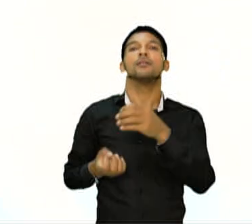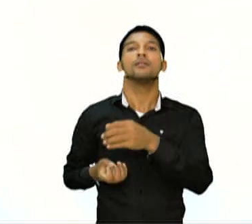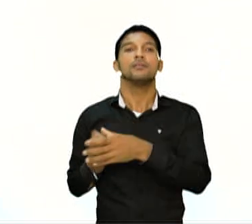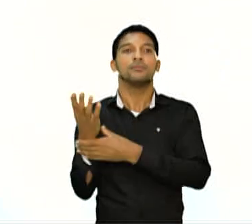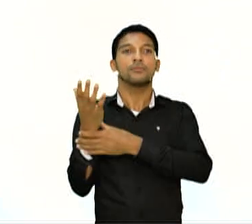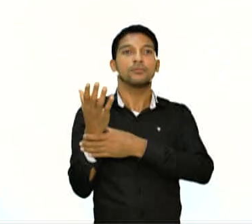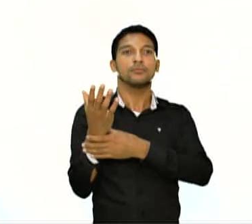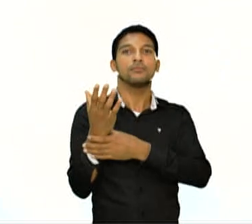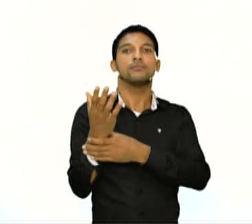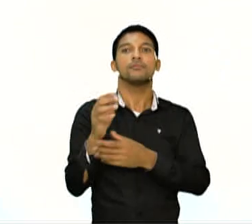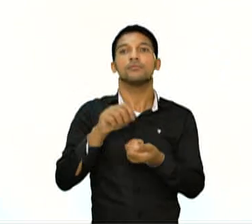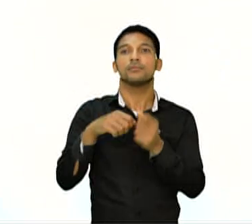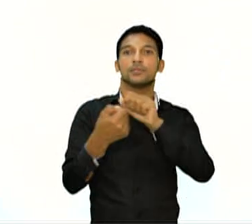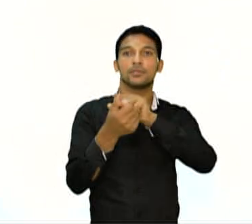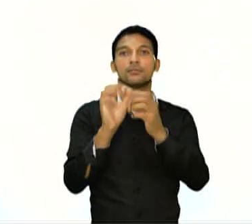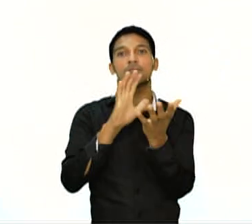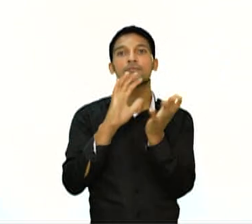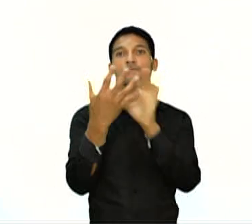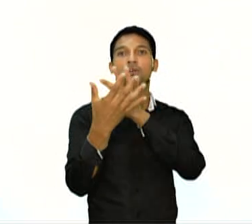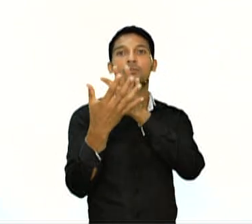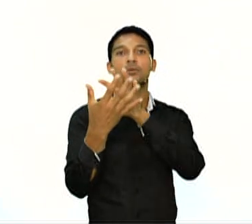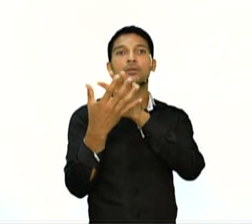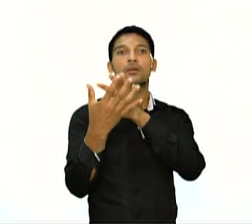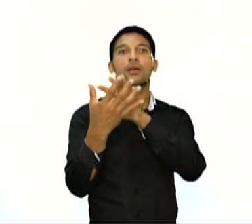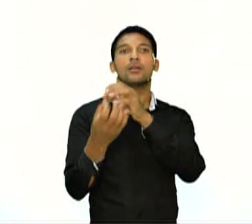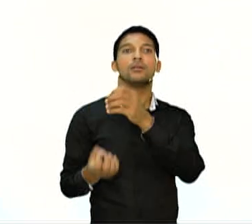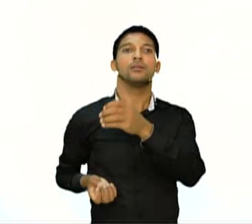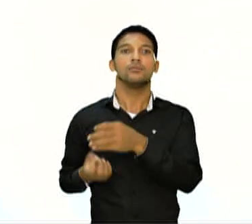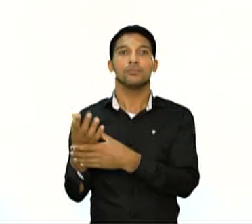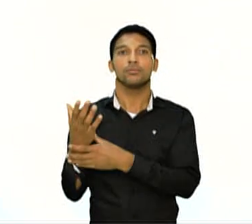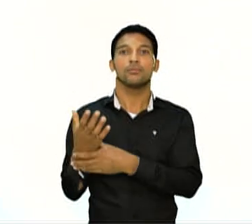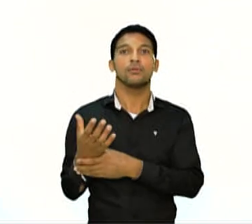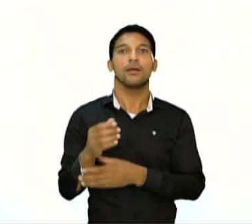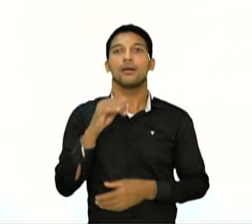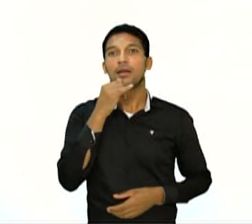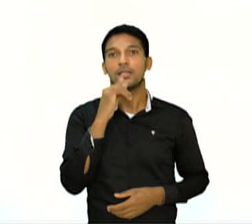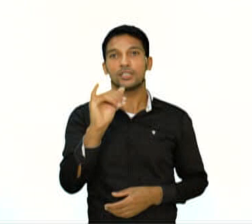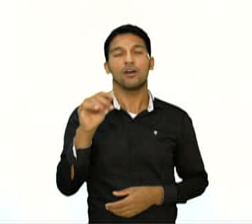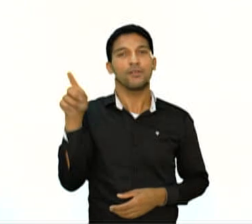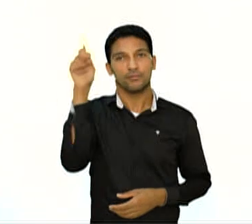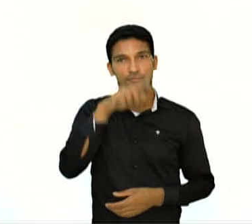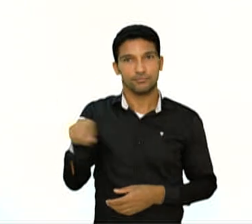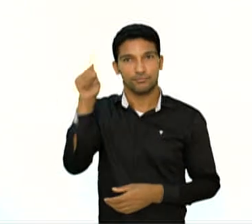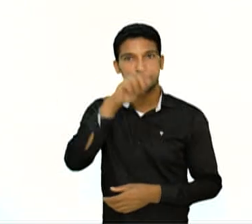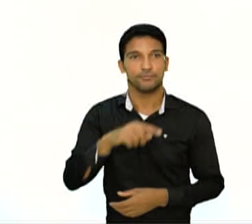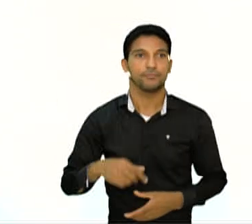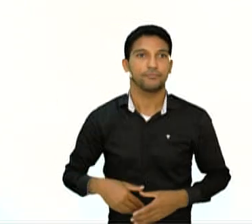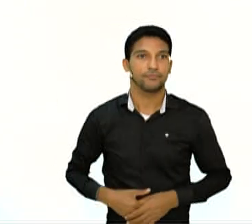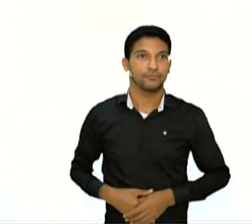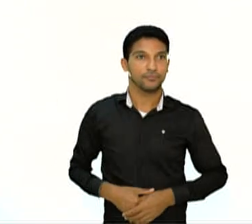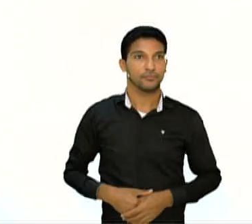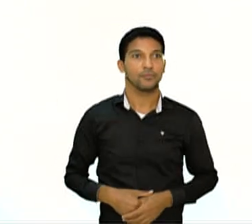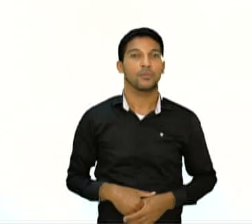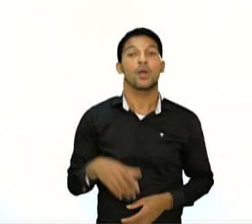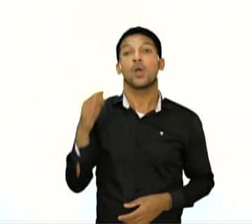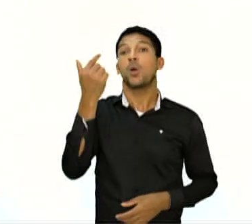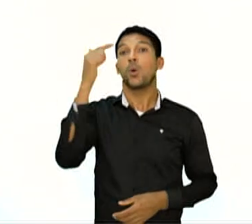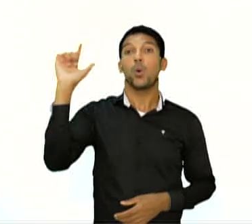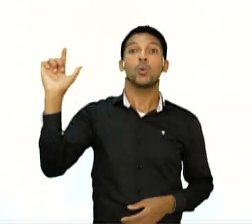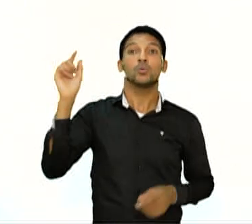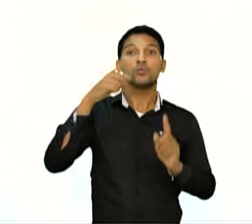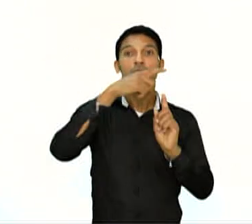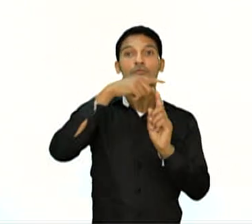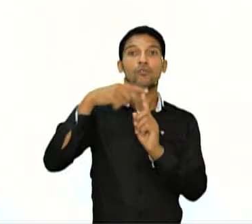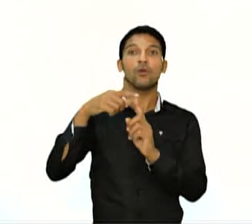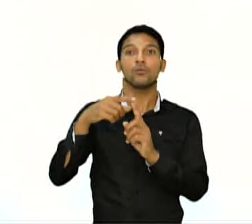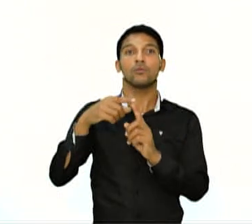a transformação e potencial geração de energia também. Dentro de outras